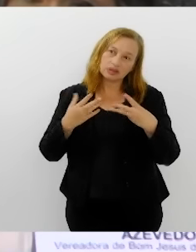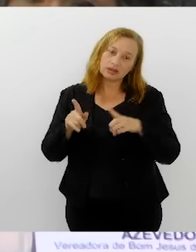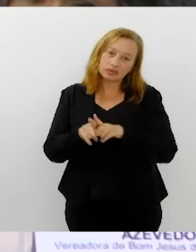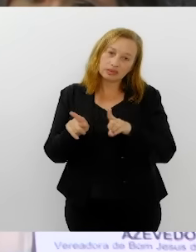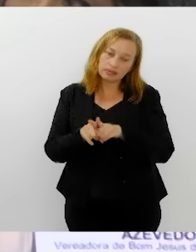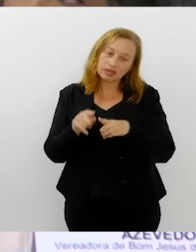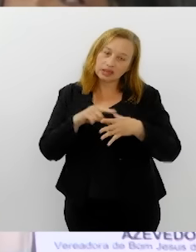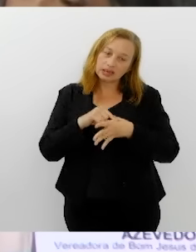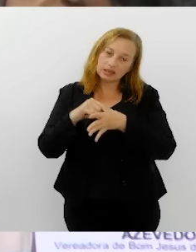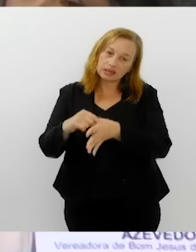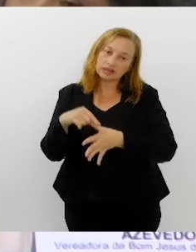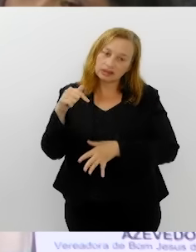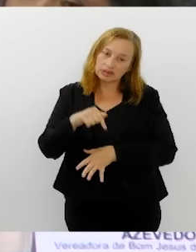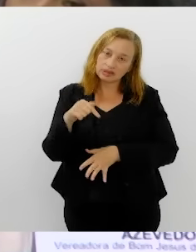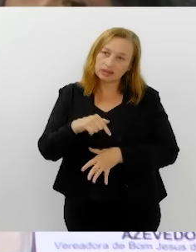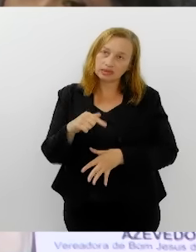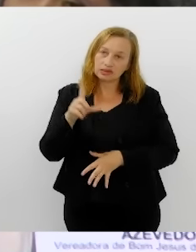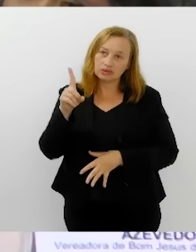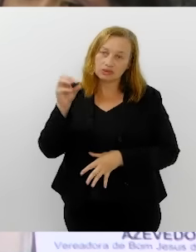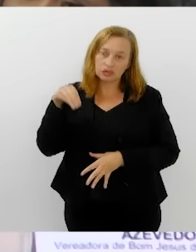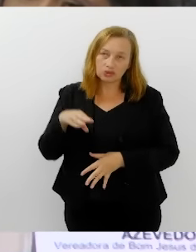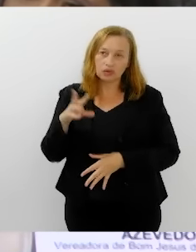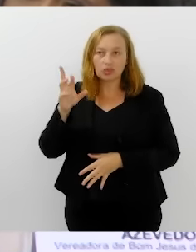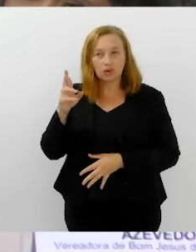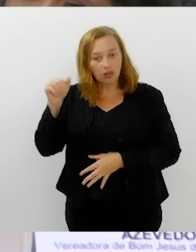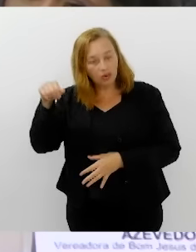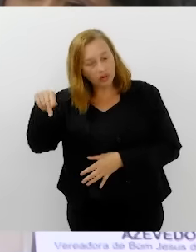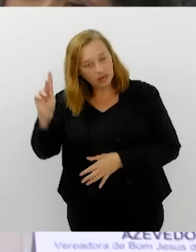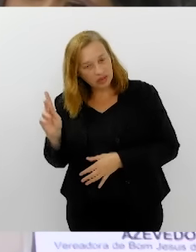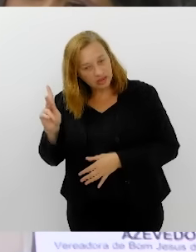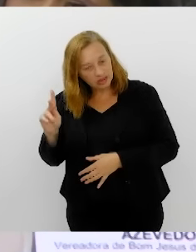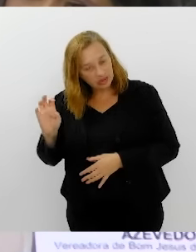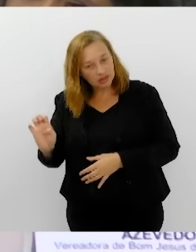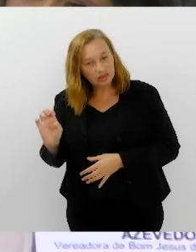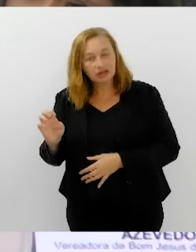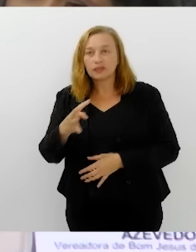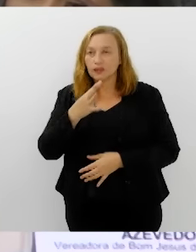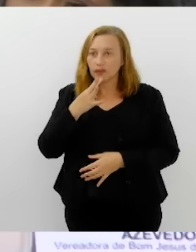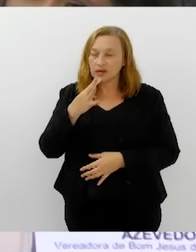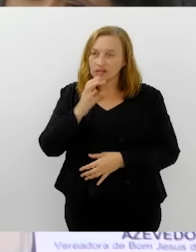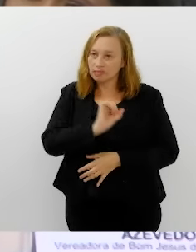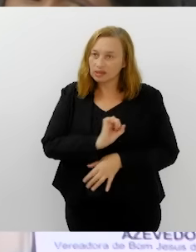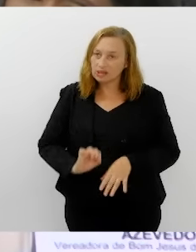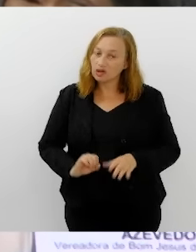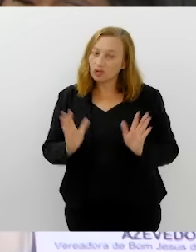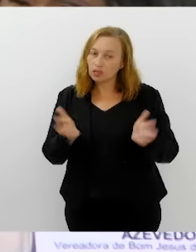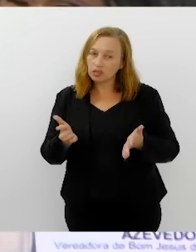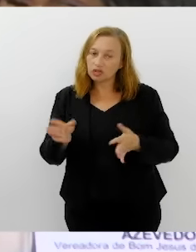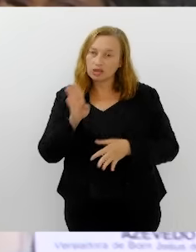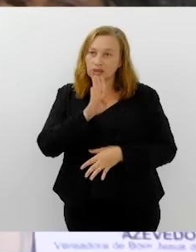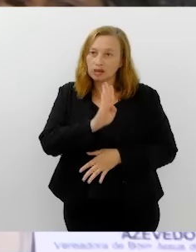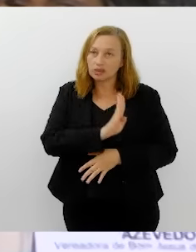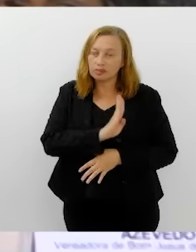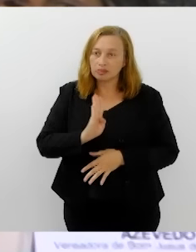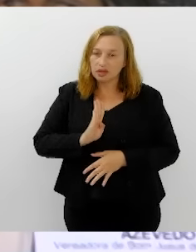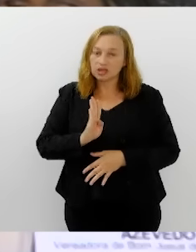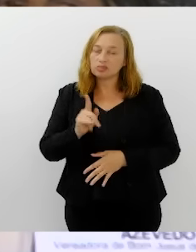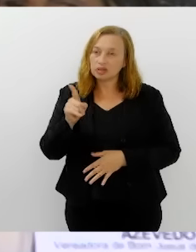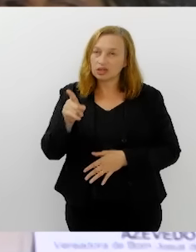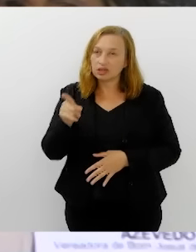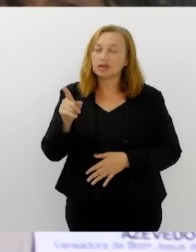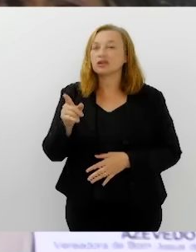nossa arquidiocese. Dom Roque, que conheci ainda como sacerdote, hoje é bispo auxiliar da arquidiocese do Rio